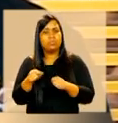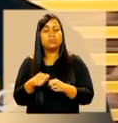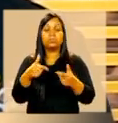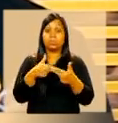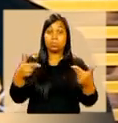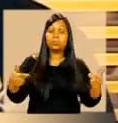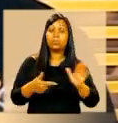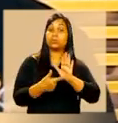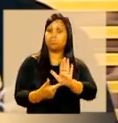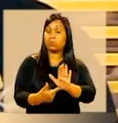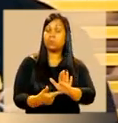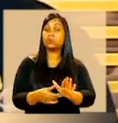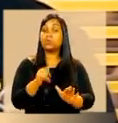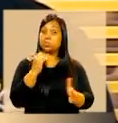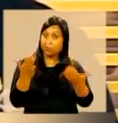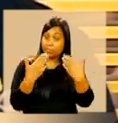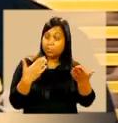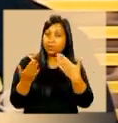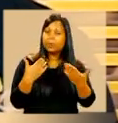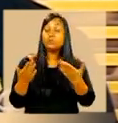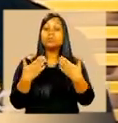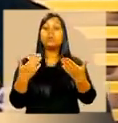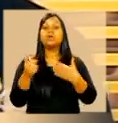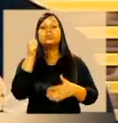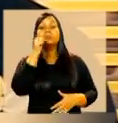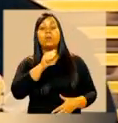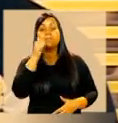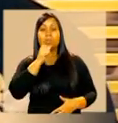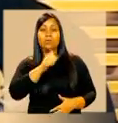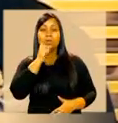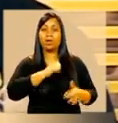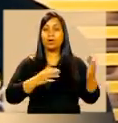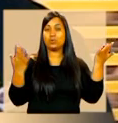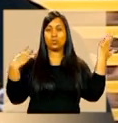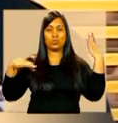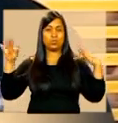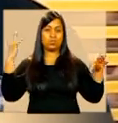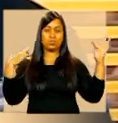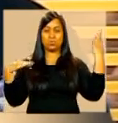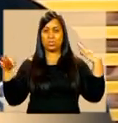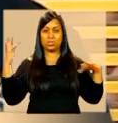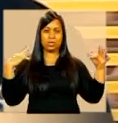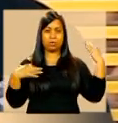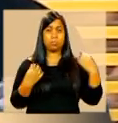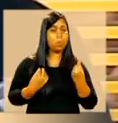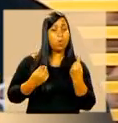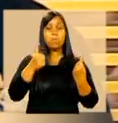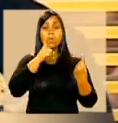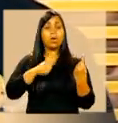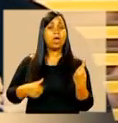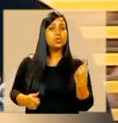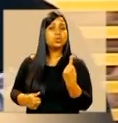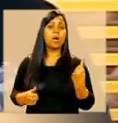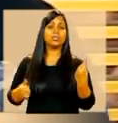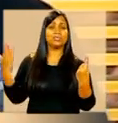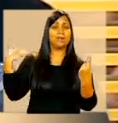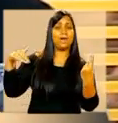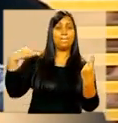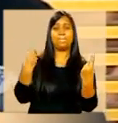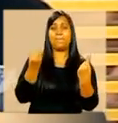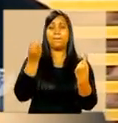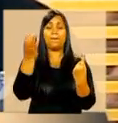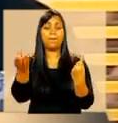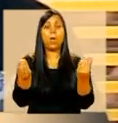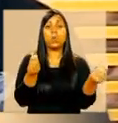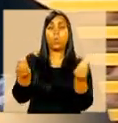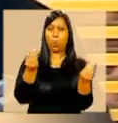alguns protagonismos. A gente teve um bate-papo sobre a mulher no turismo, como que funciona para a mulher viajar sozinha, quais são os riscos. E